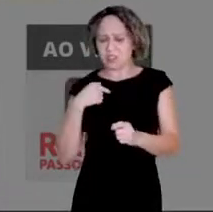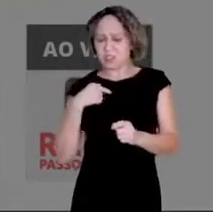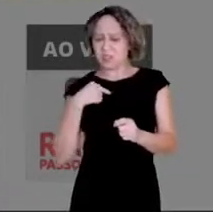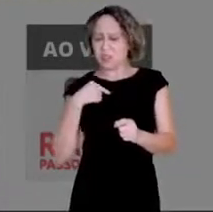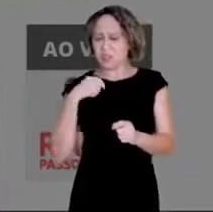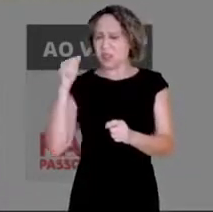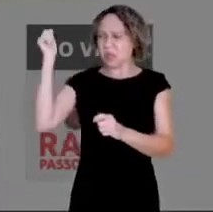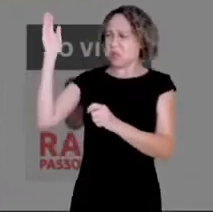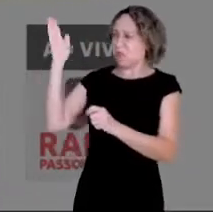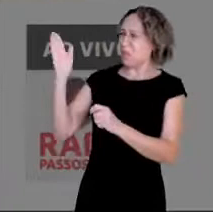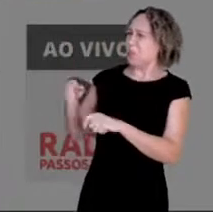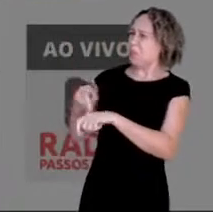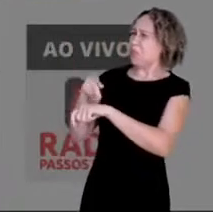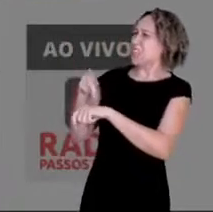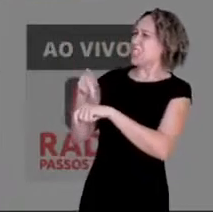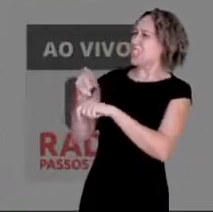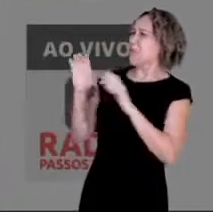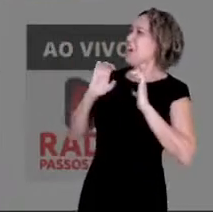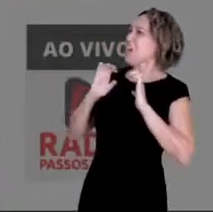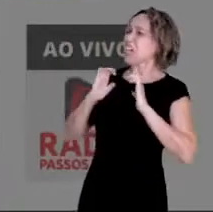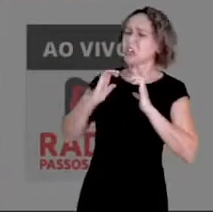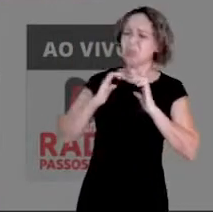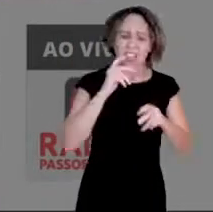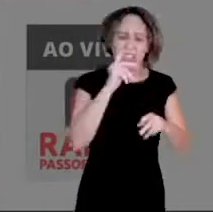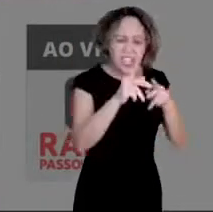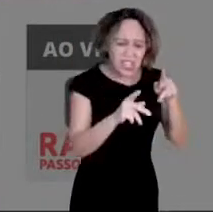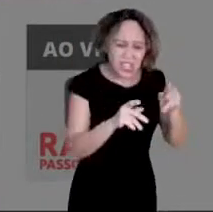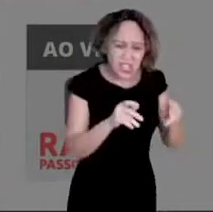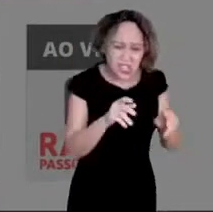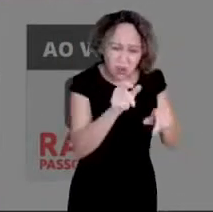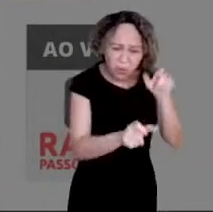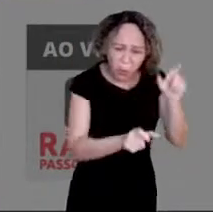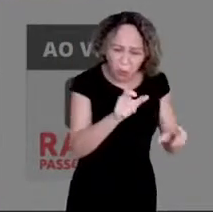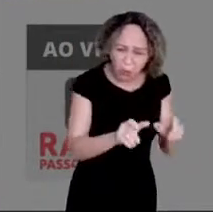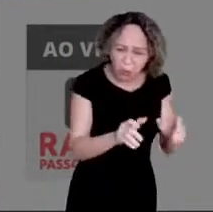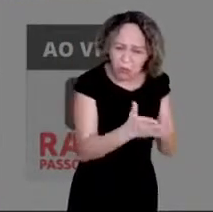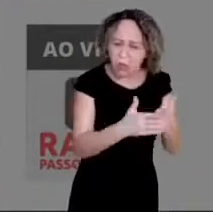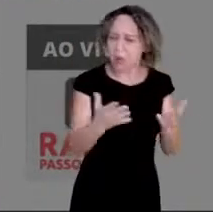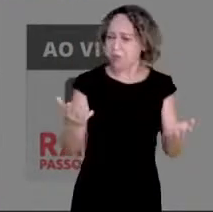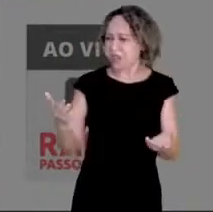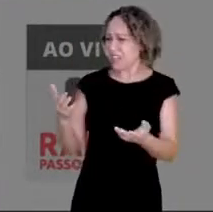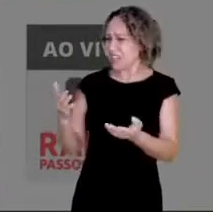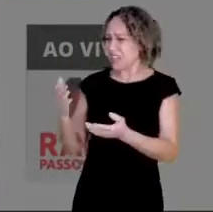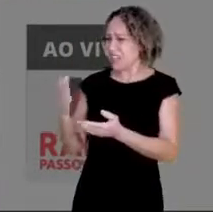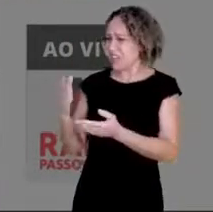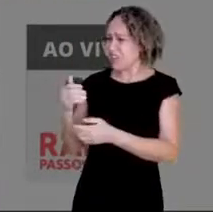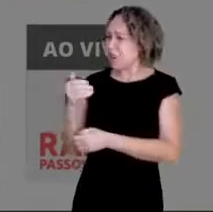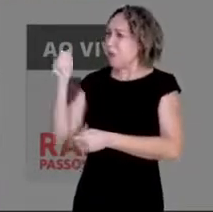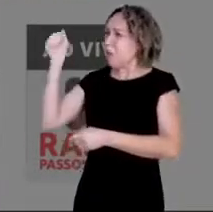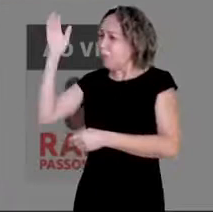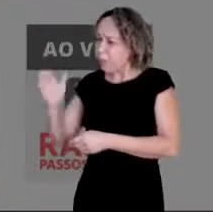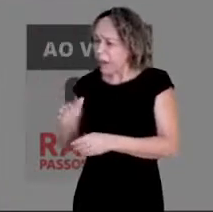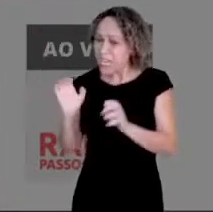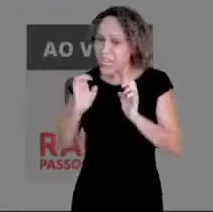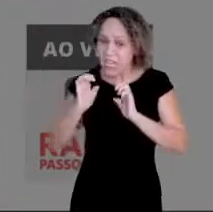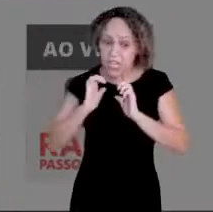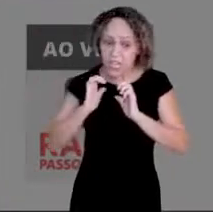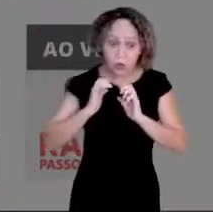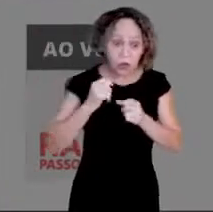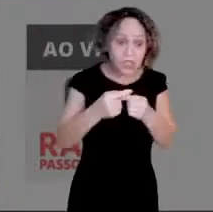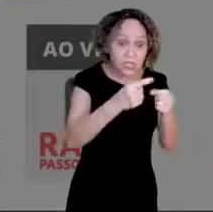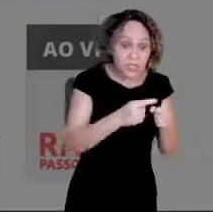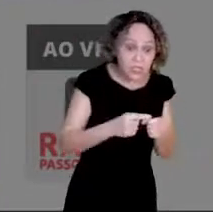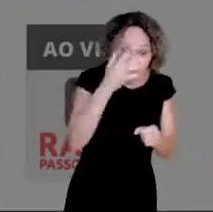Sul, Sudoeste e Centro-Oeste de Minas o Capacita Sul de Minas, que é um programa de capacitação de jovens, de pessoas carentes,